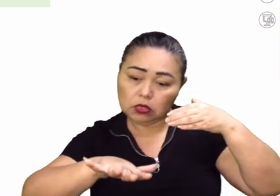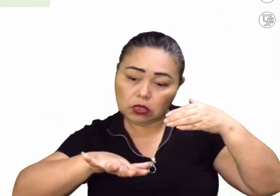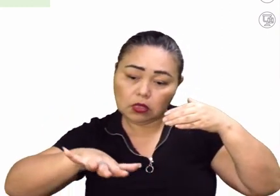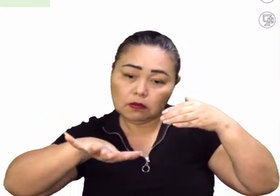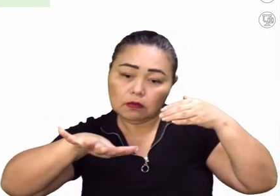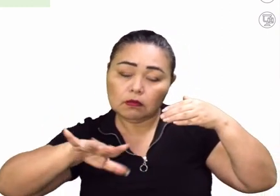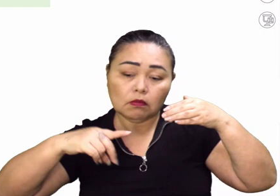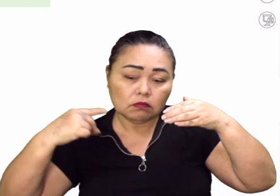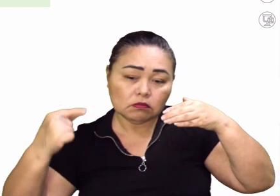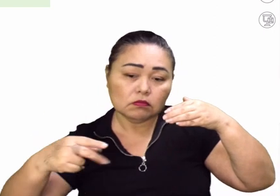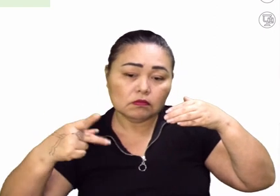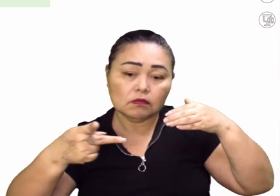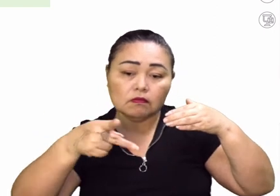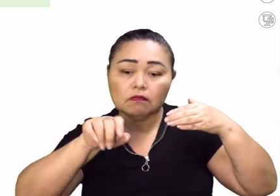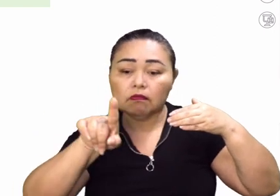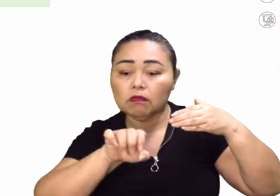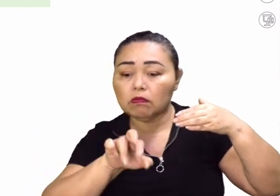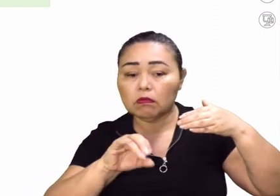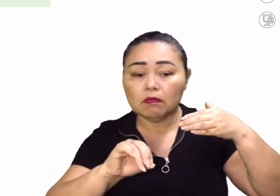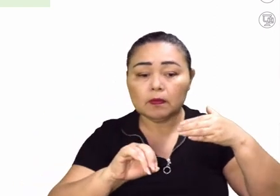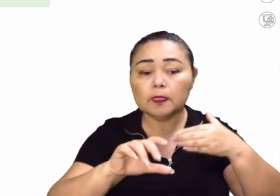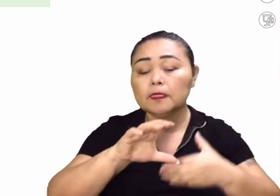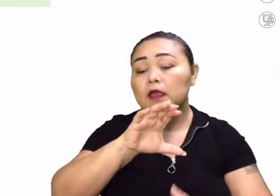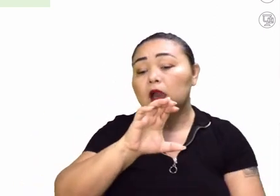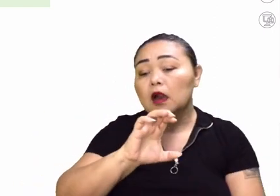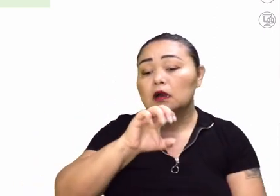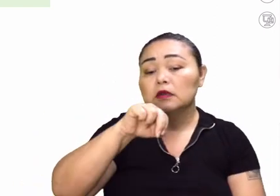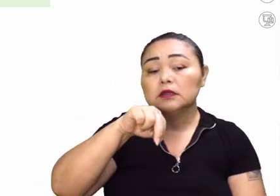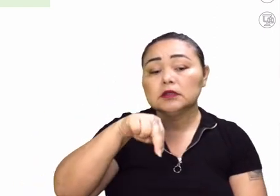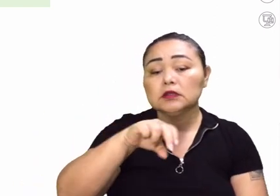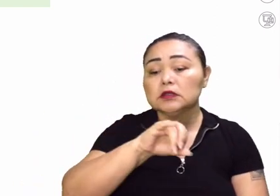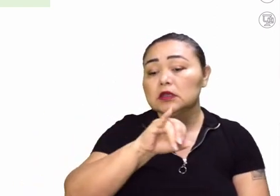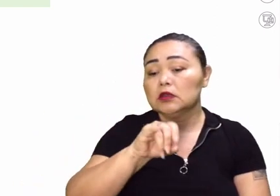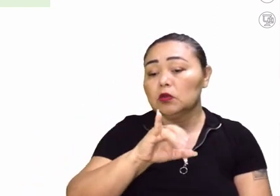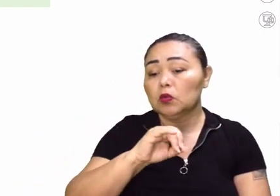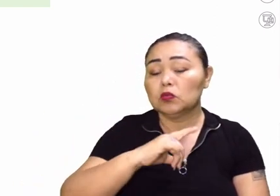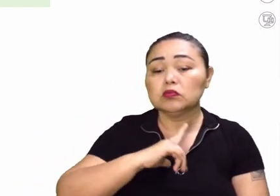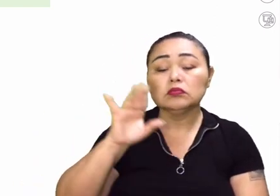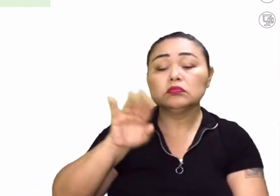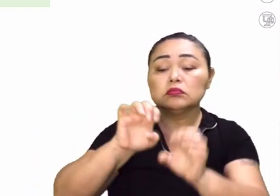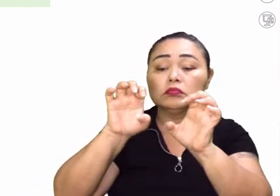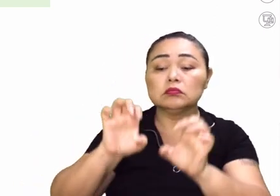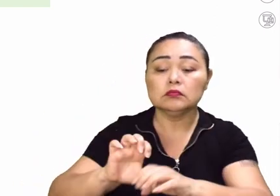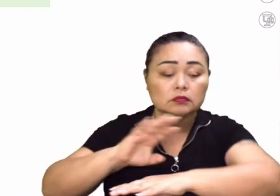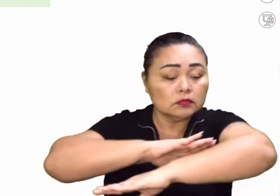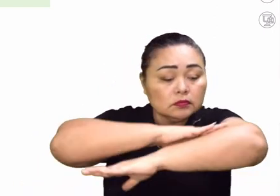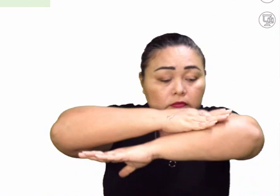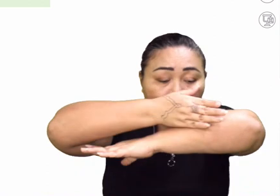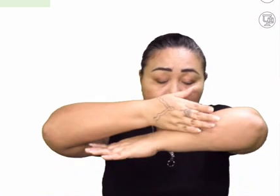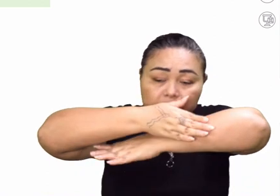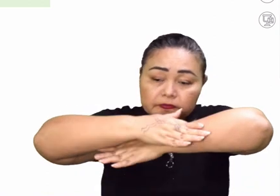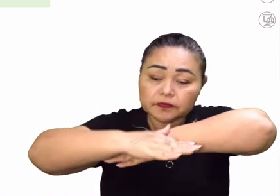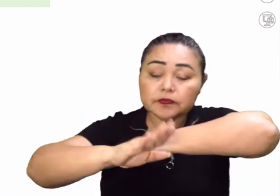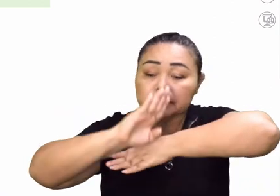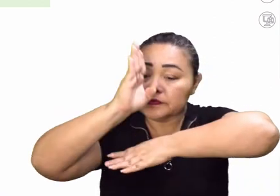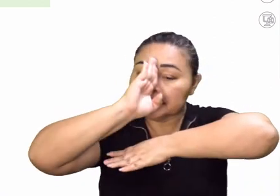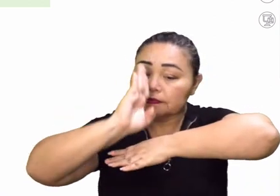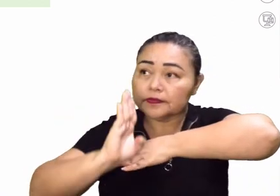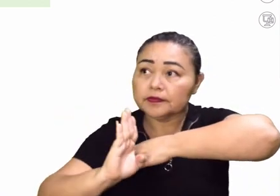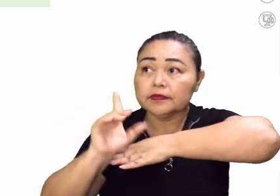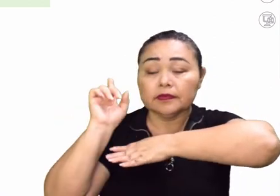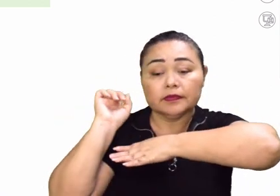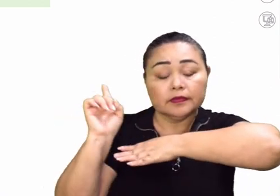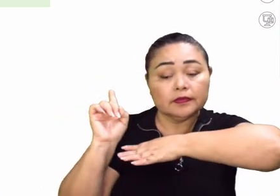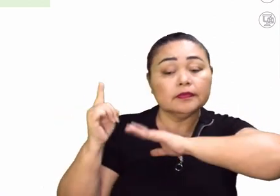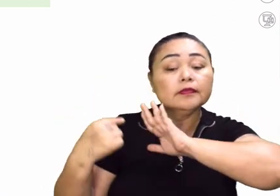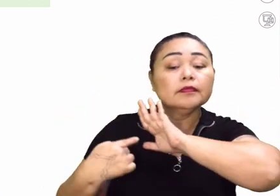paleozoico E alcenozóico então quando a gente fala dessa estrutura geológica chamada bacia sedimentar no Brasil essa